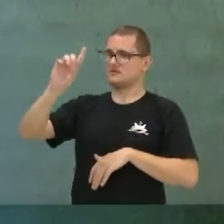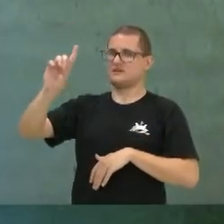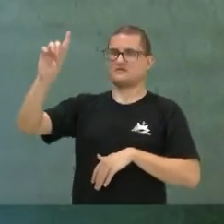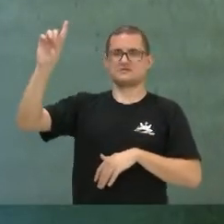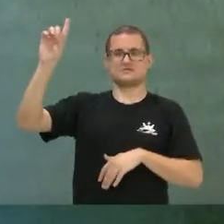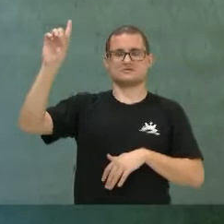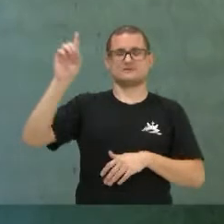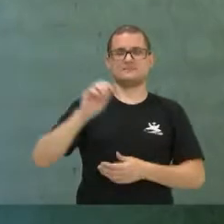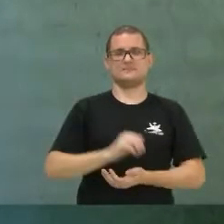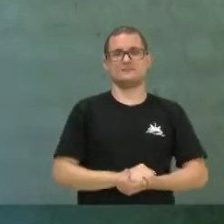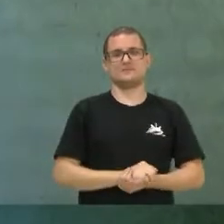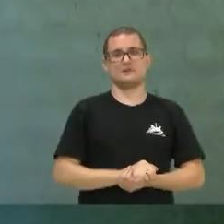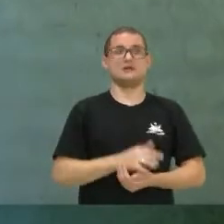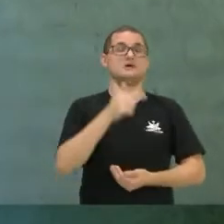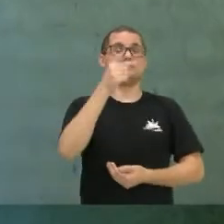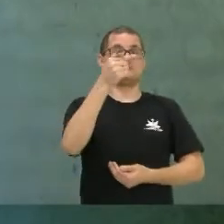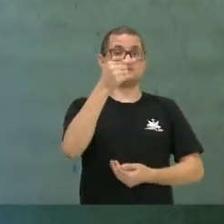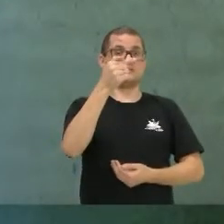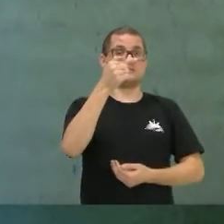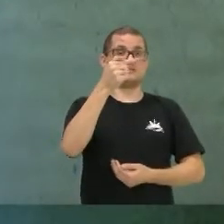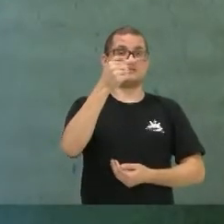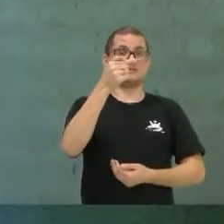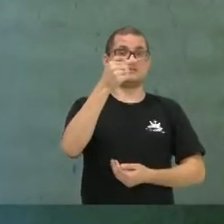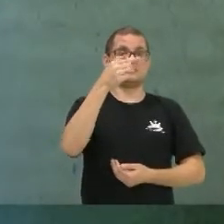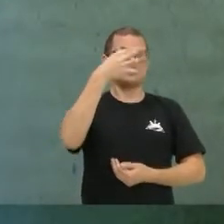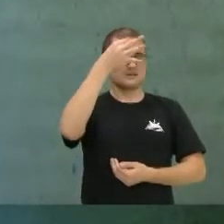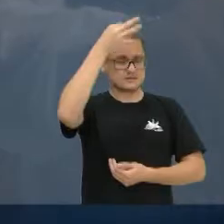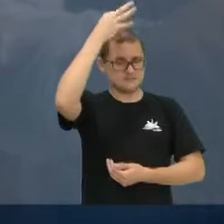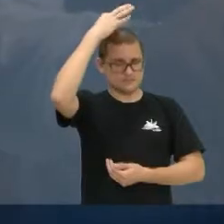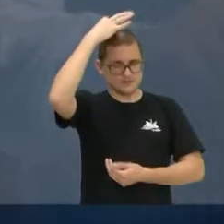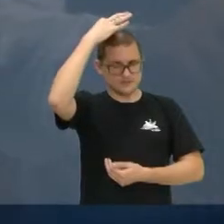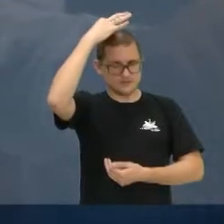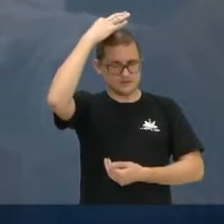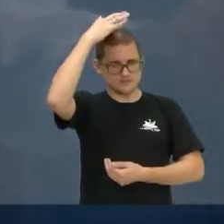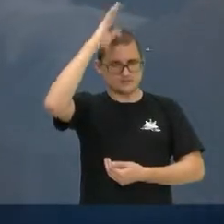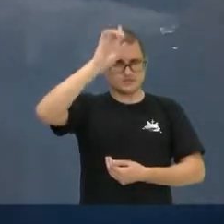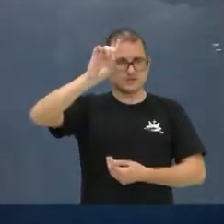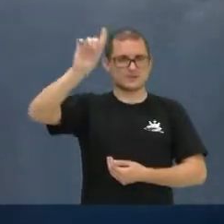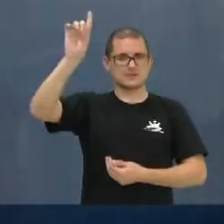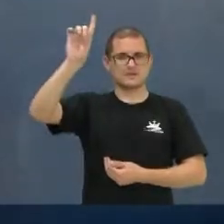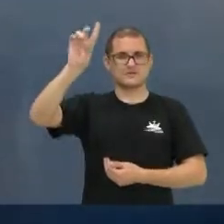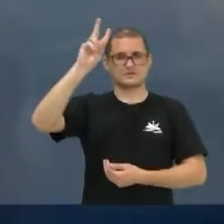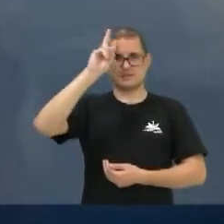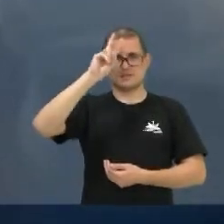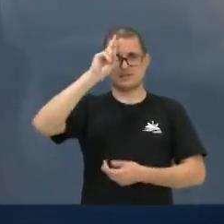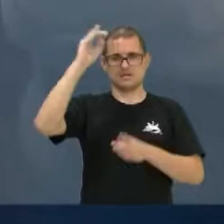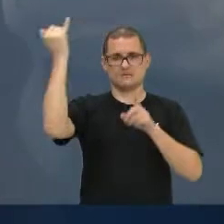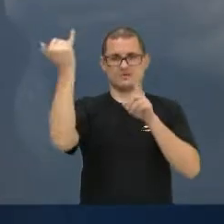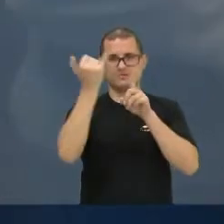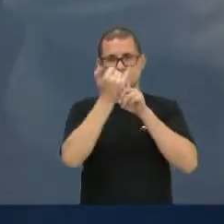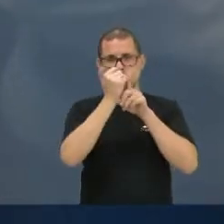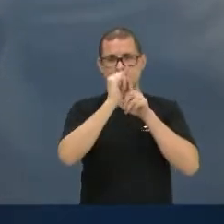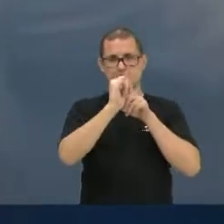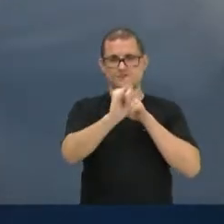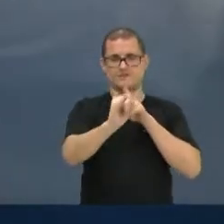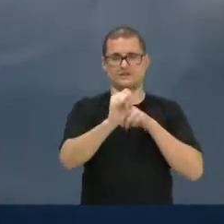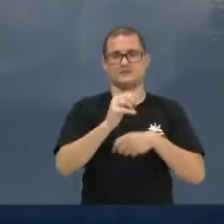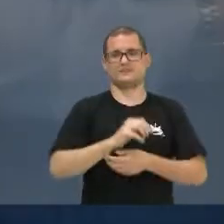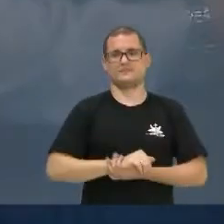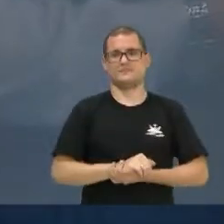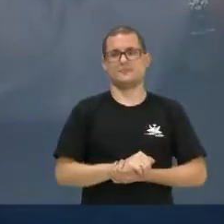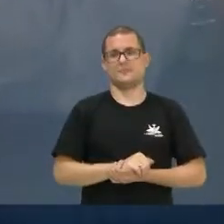os sete espíritos de deus fazem lembrar o profeta bom então as